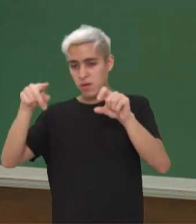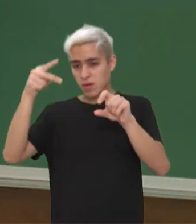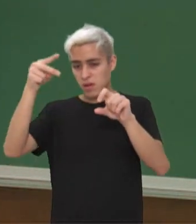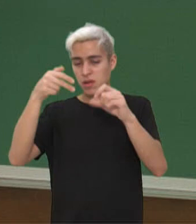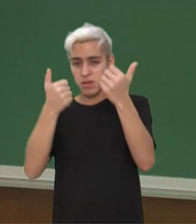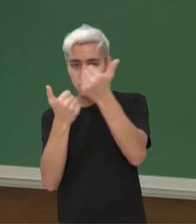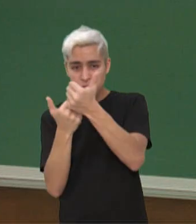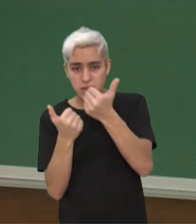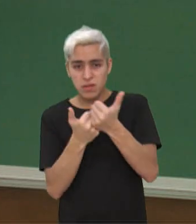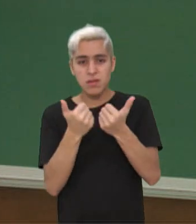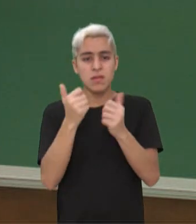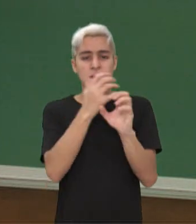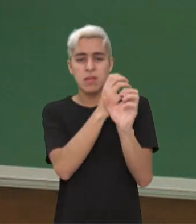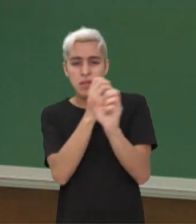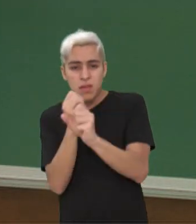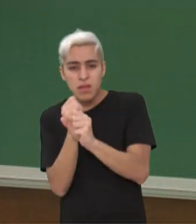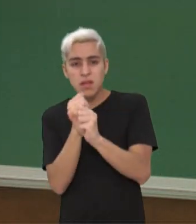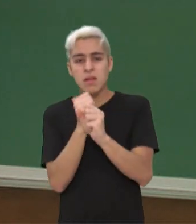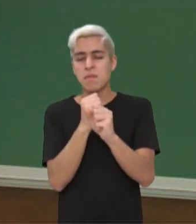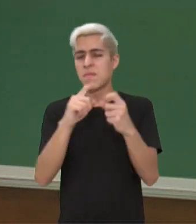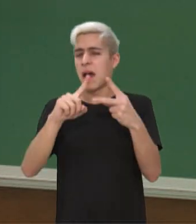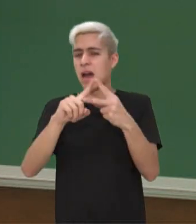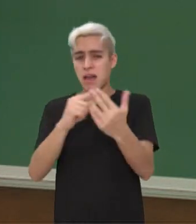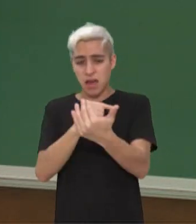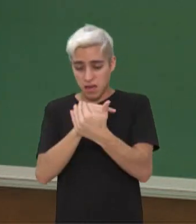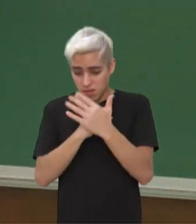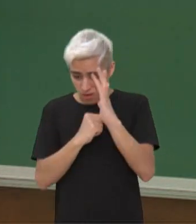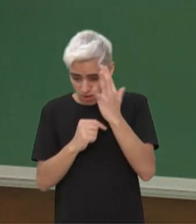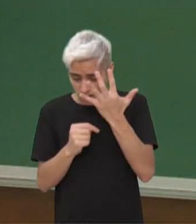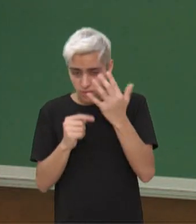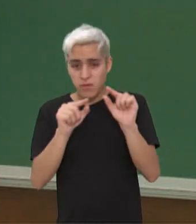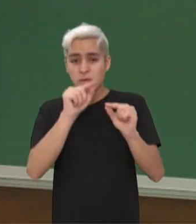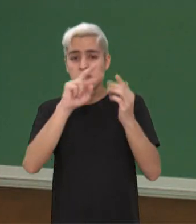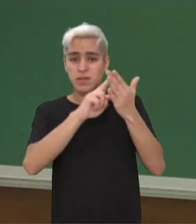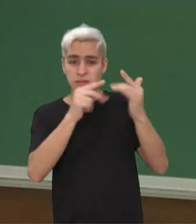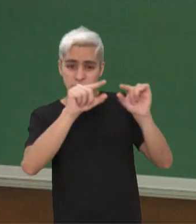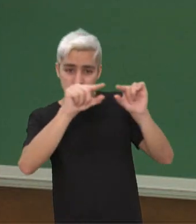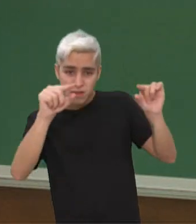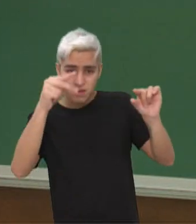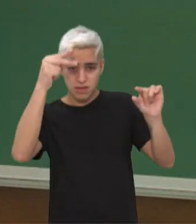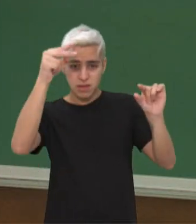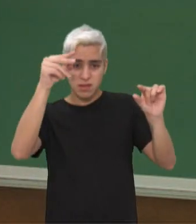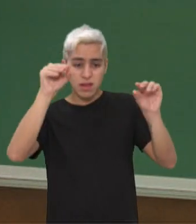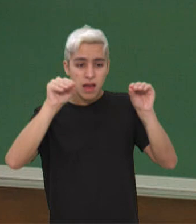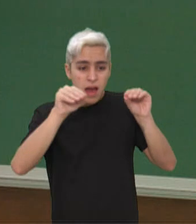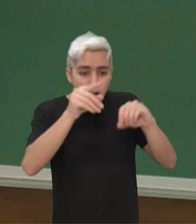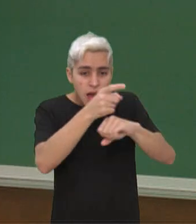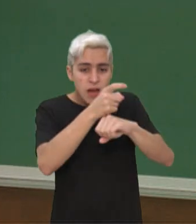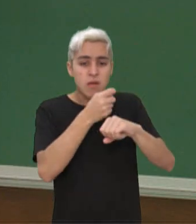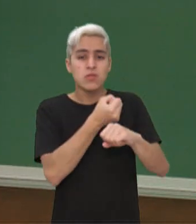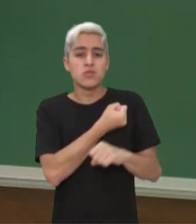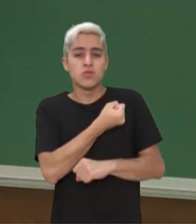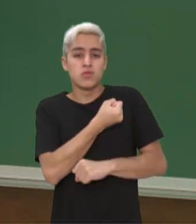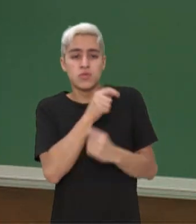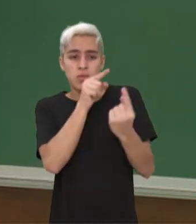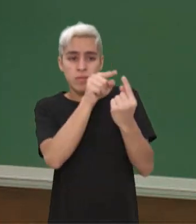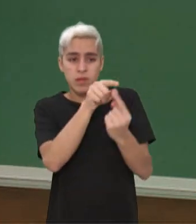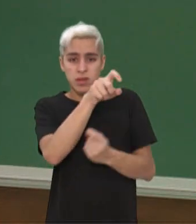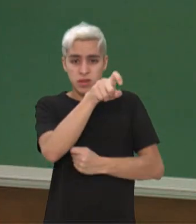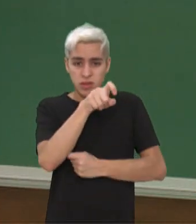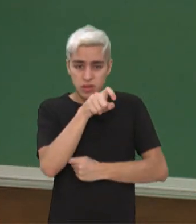você resolve por básico que vai cair numa equação do segundo grau, você encontra dois valores para x,